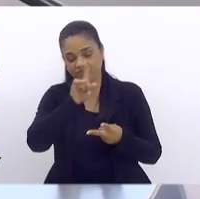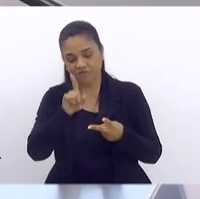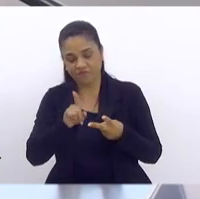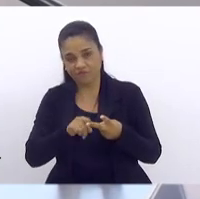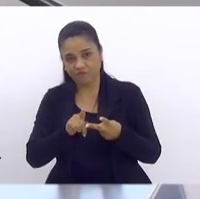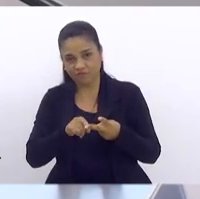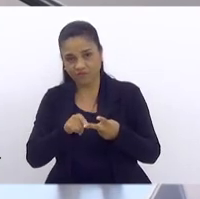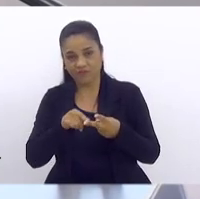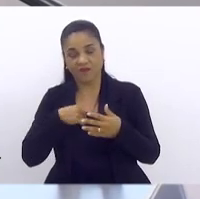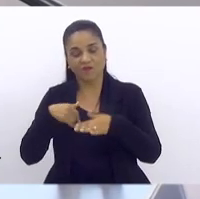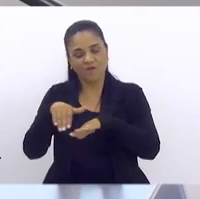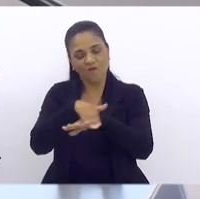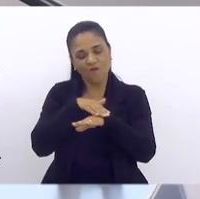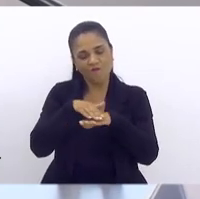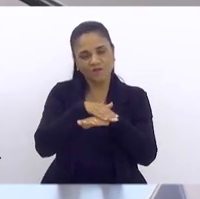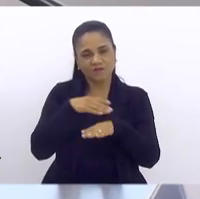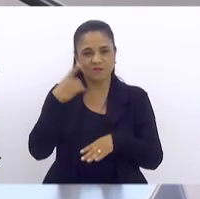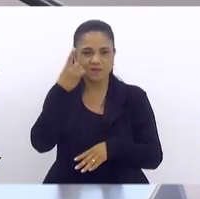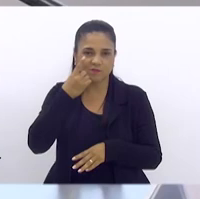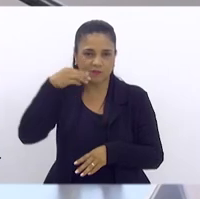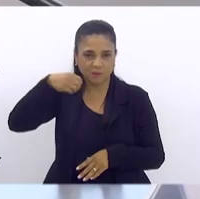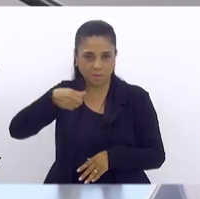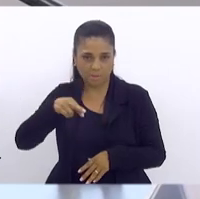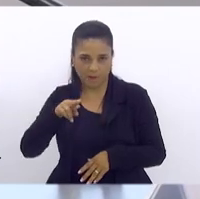deputada Marta Rocha, hoje,